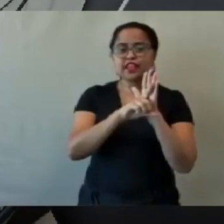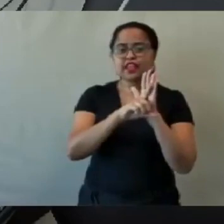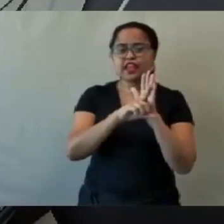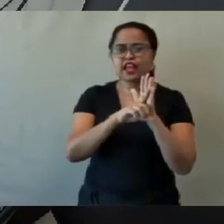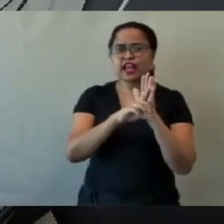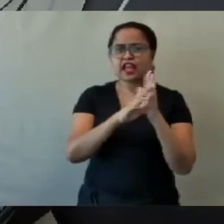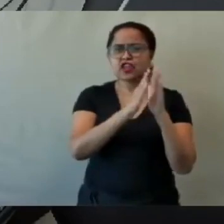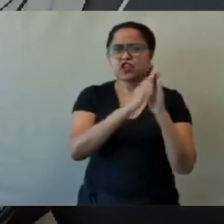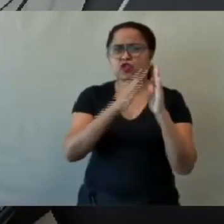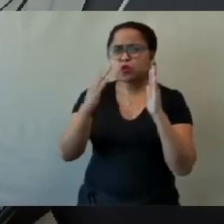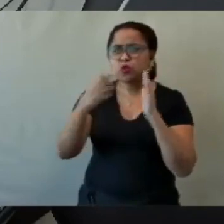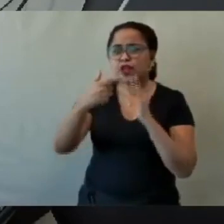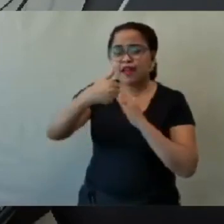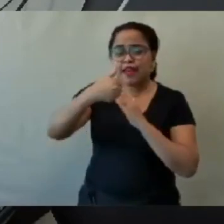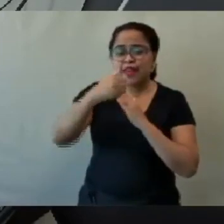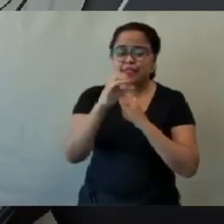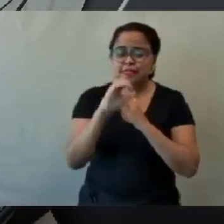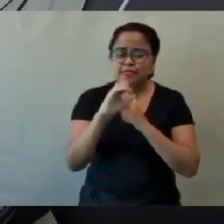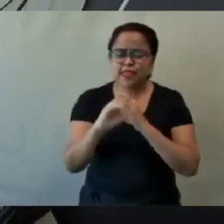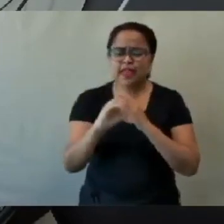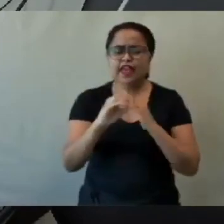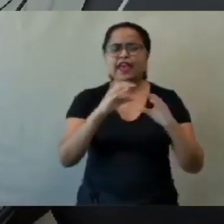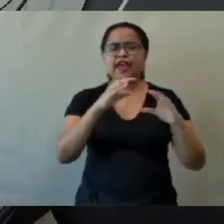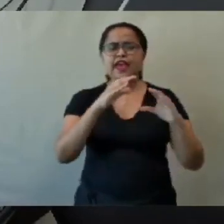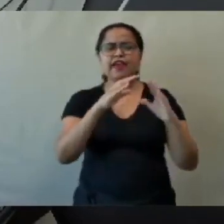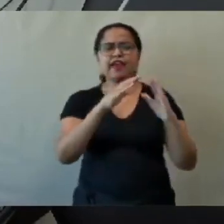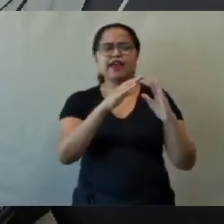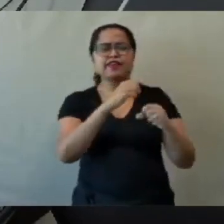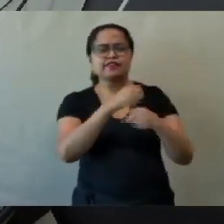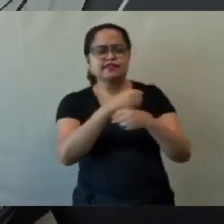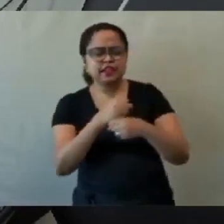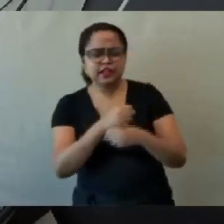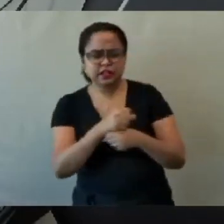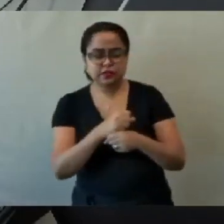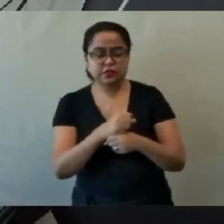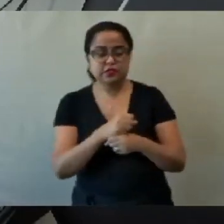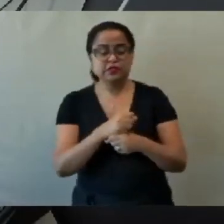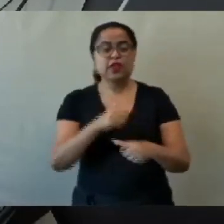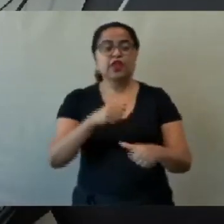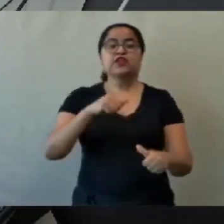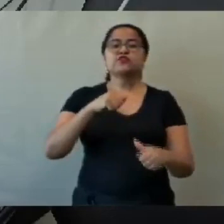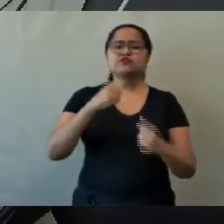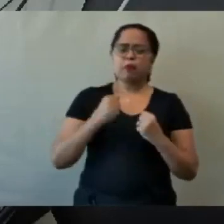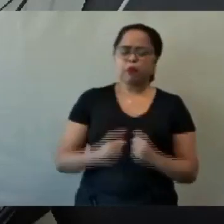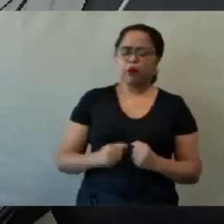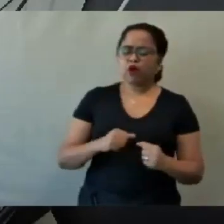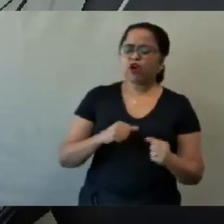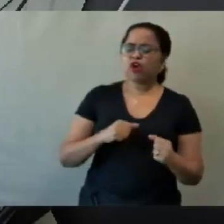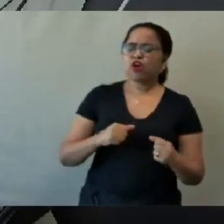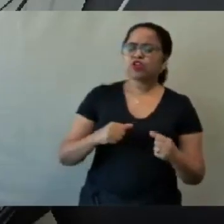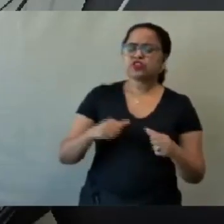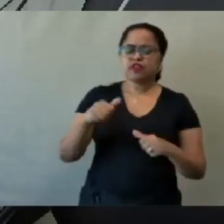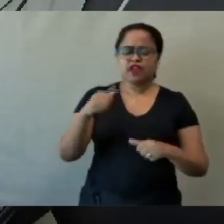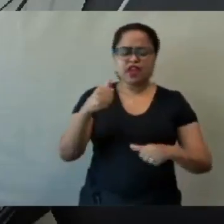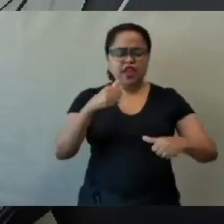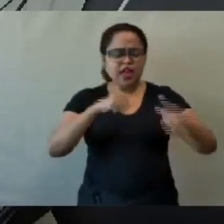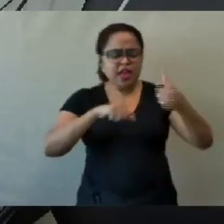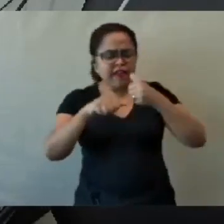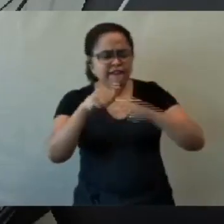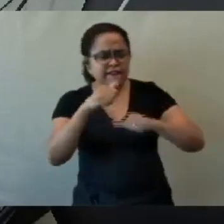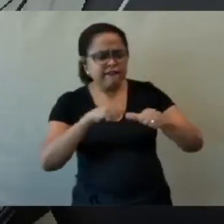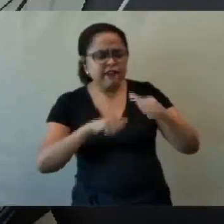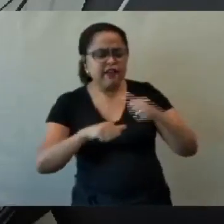dura 10 anos e, em 10 anos, a gente pode rever essa lei. Então, nesses 10 anos, a gente espera que os